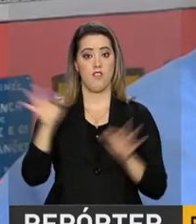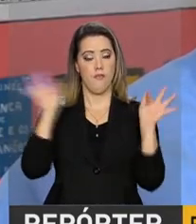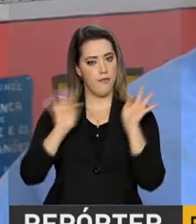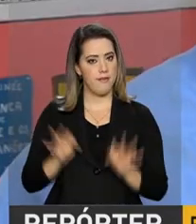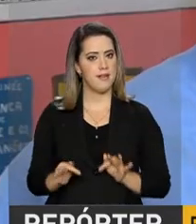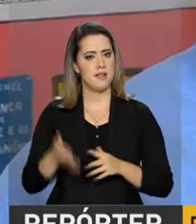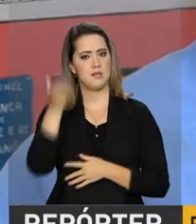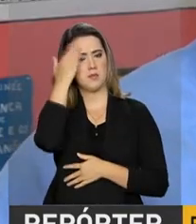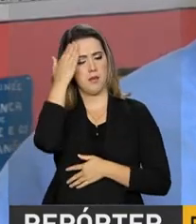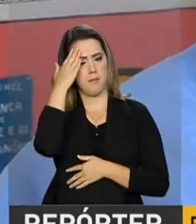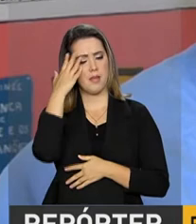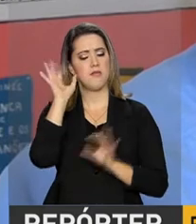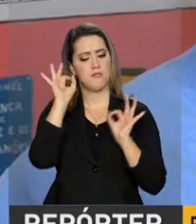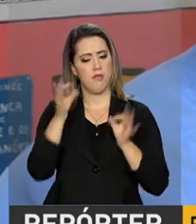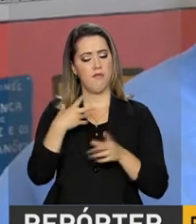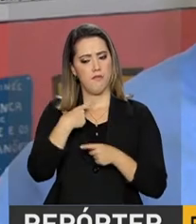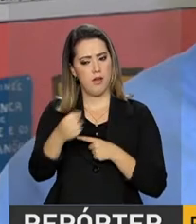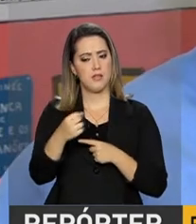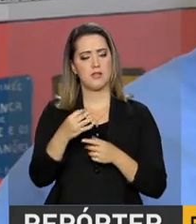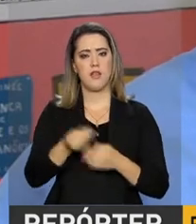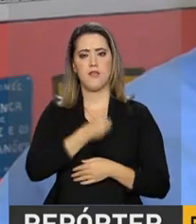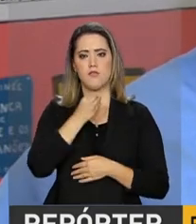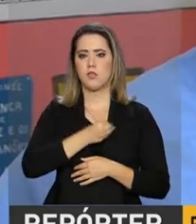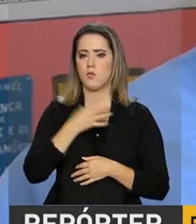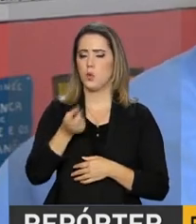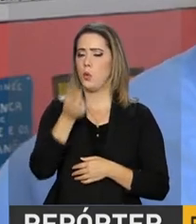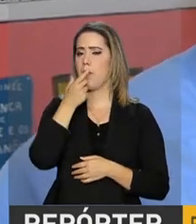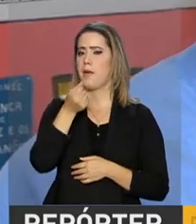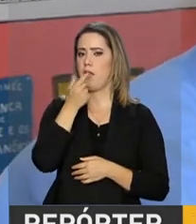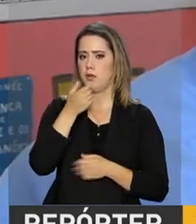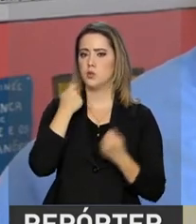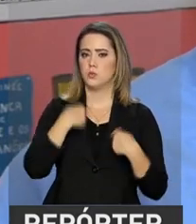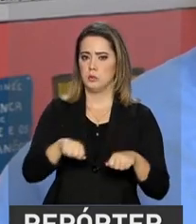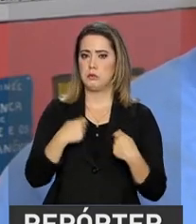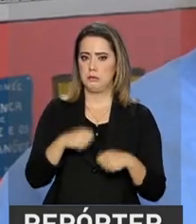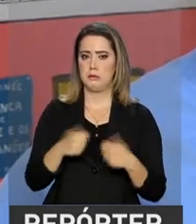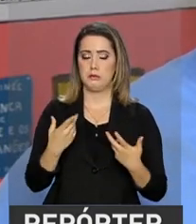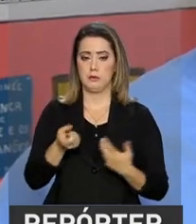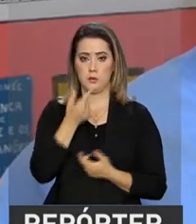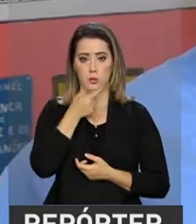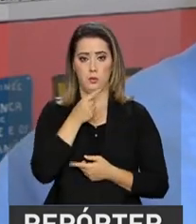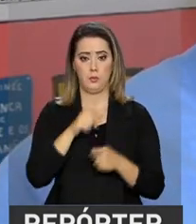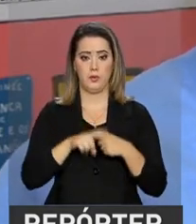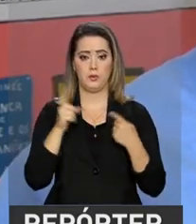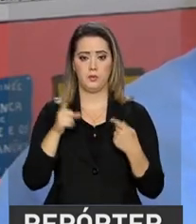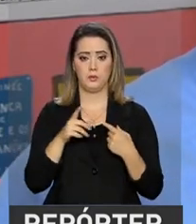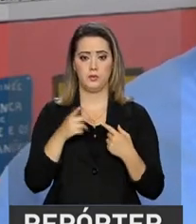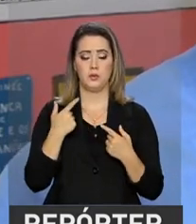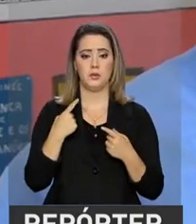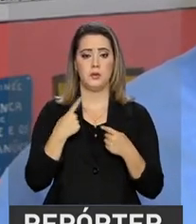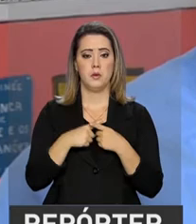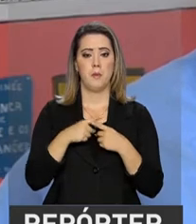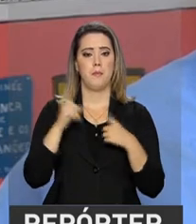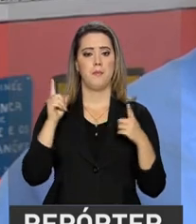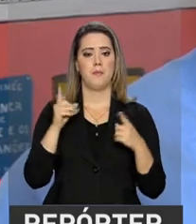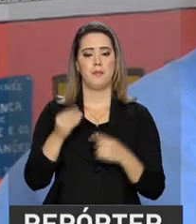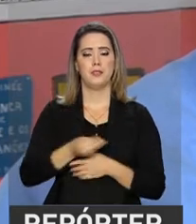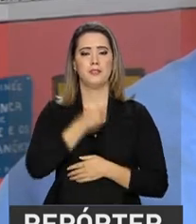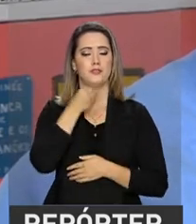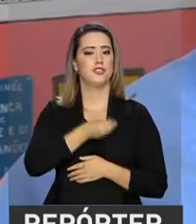dali assim perfeito tomando a sua medicação que não pode parar de tomar na época da rejeição mas ele vai